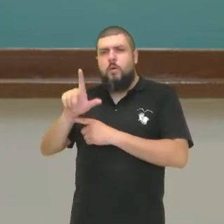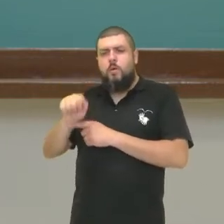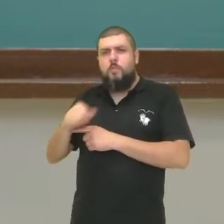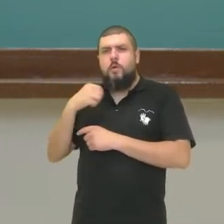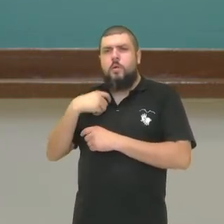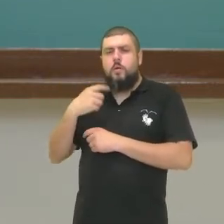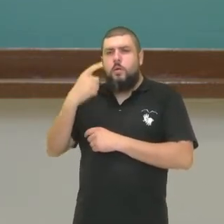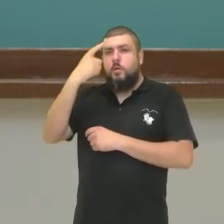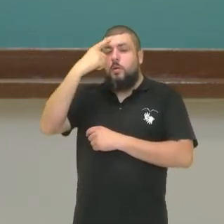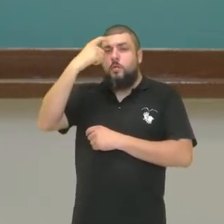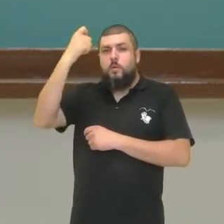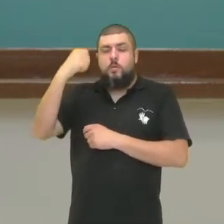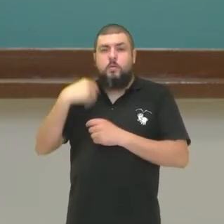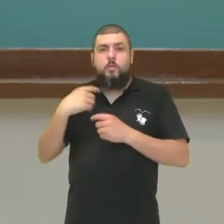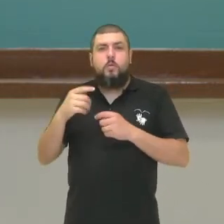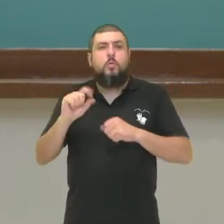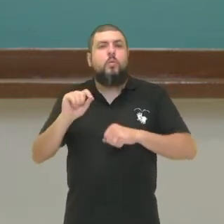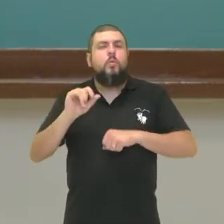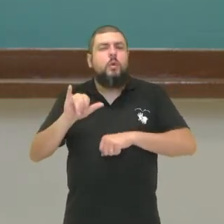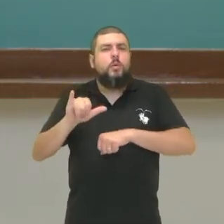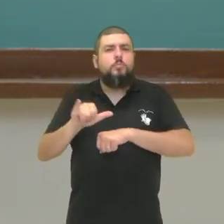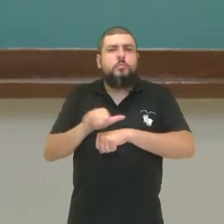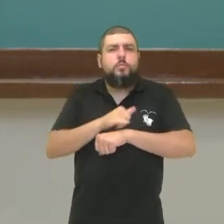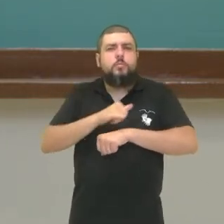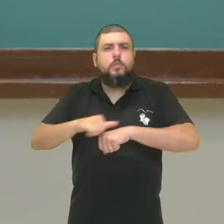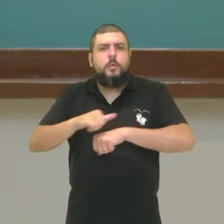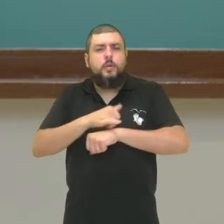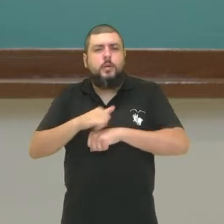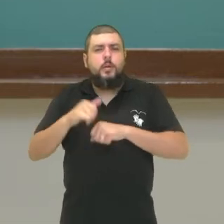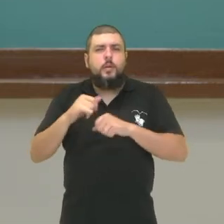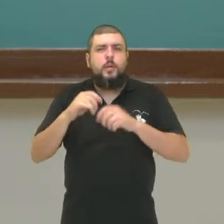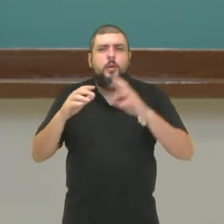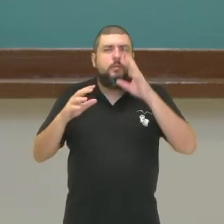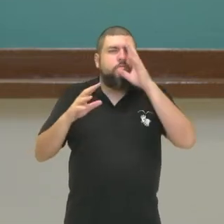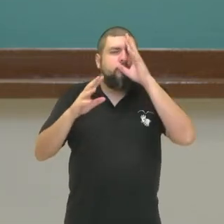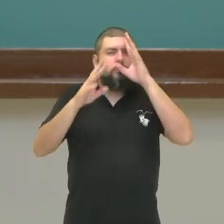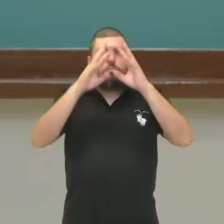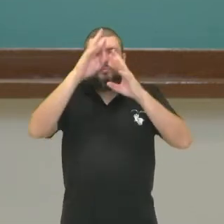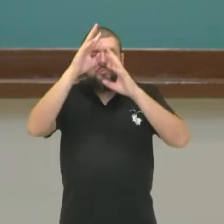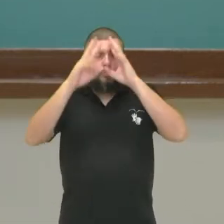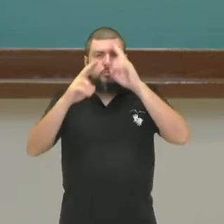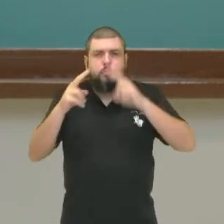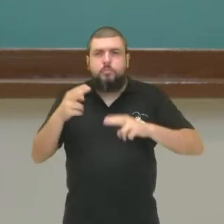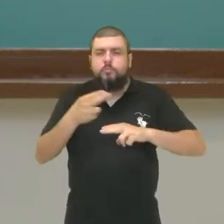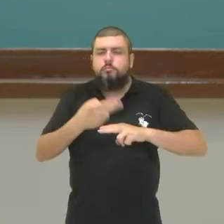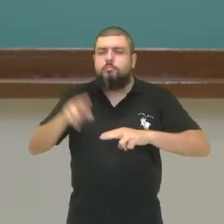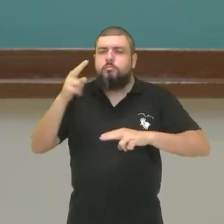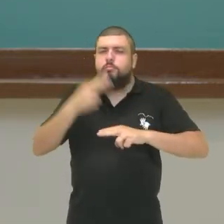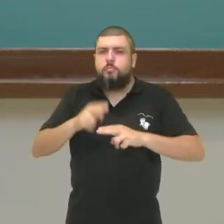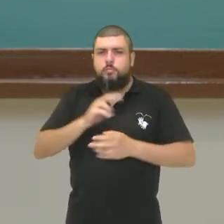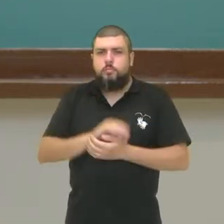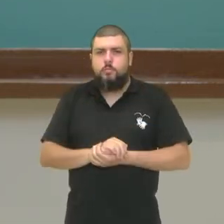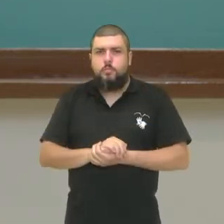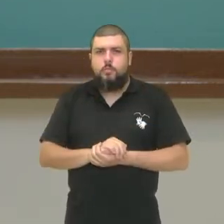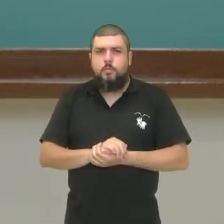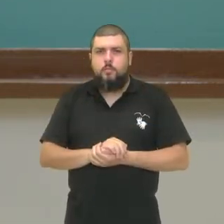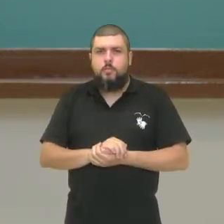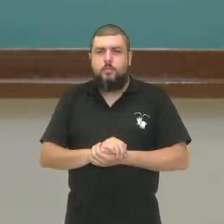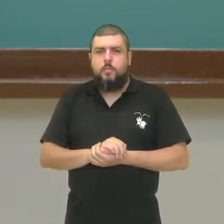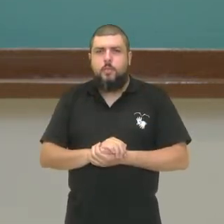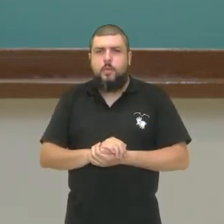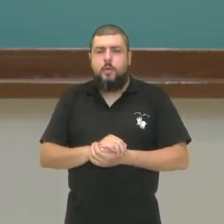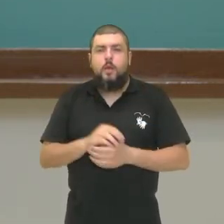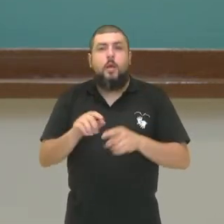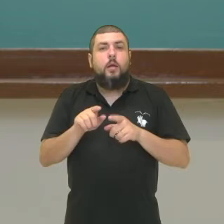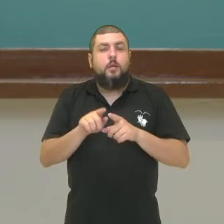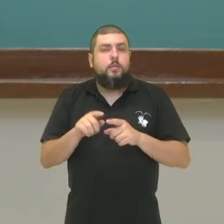de improviso influenciaram grupos de teatro ao redor do mundo. Os jogos de improviso transcendem os